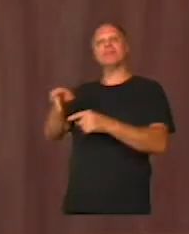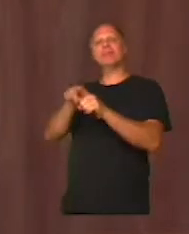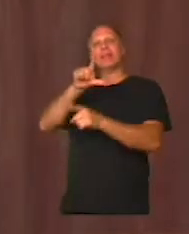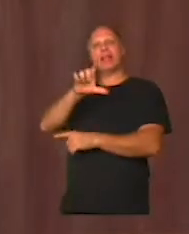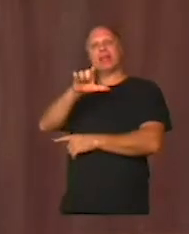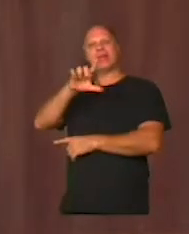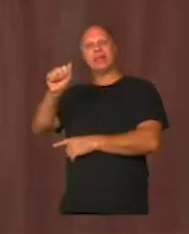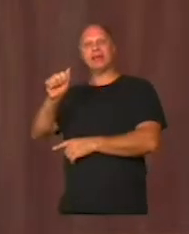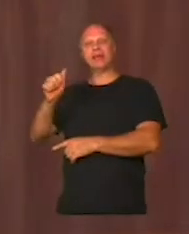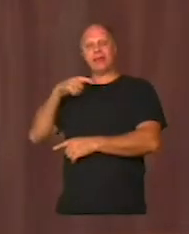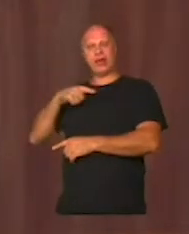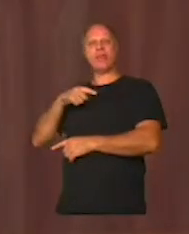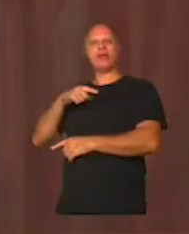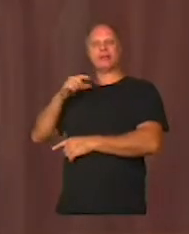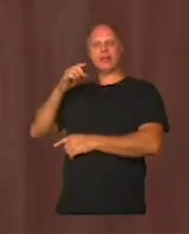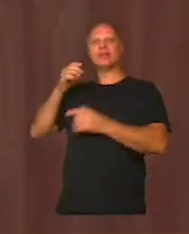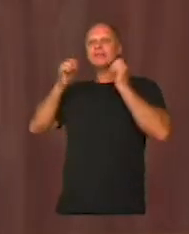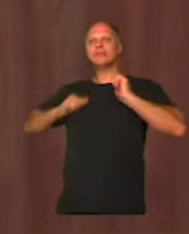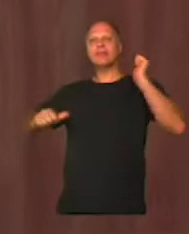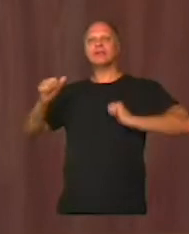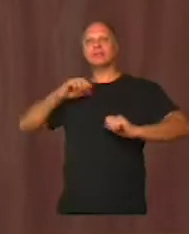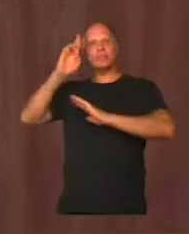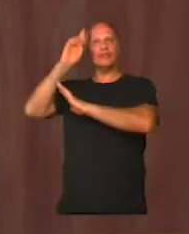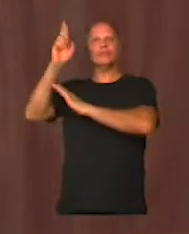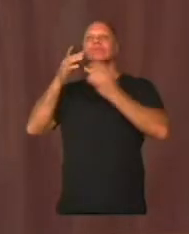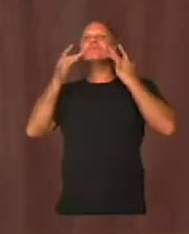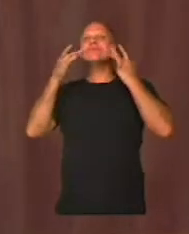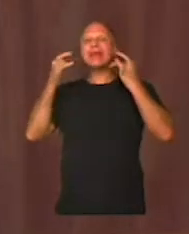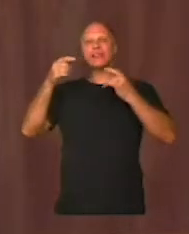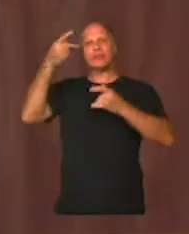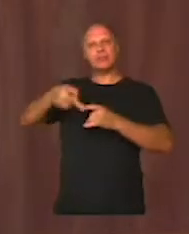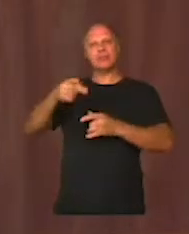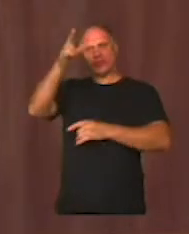e diretor de teatro da Companhia Entre Textos, aqui de Novo Hamburgo.